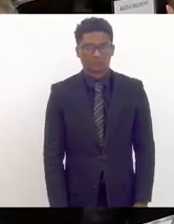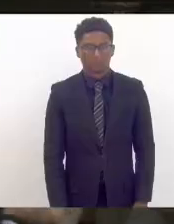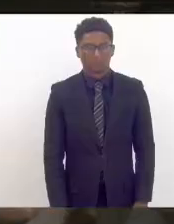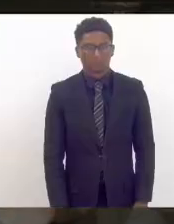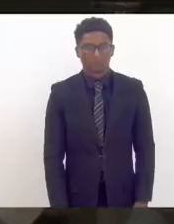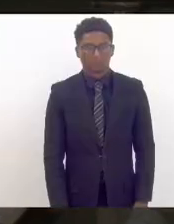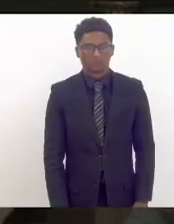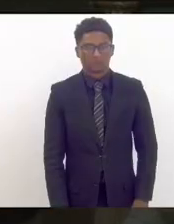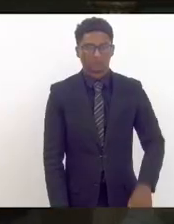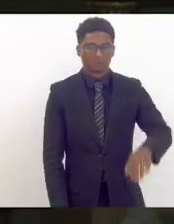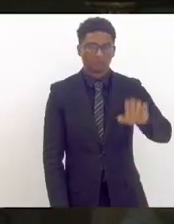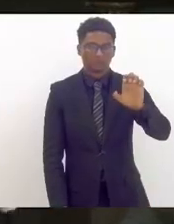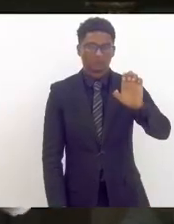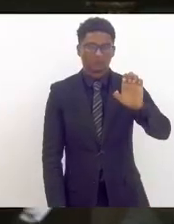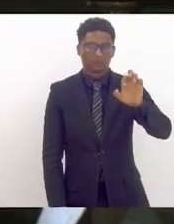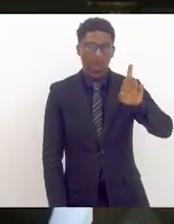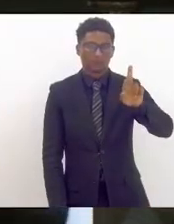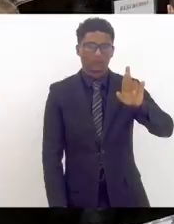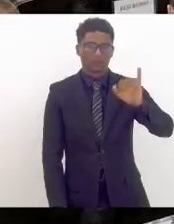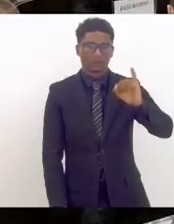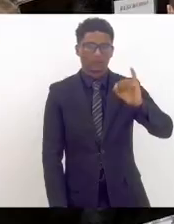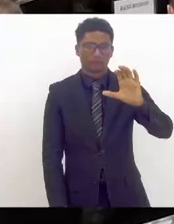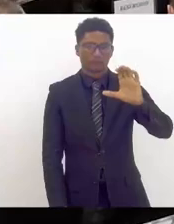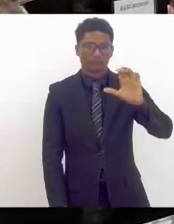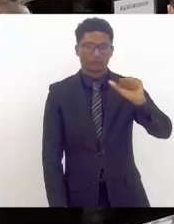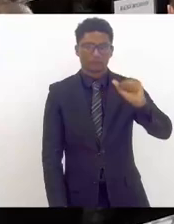Élica Takimoto.